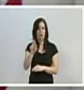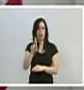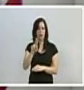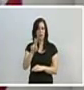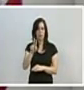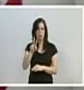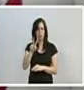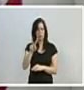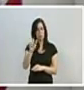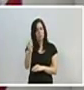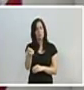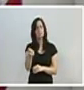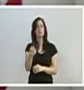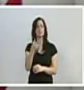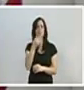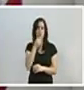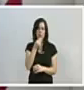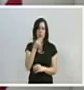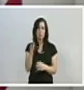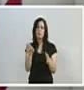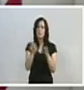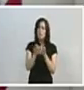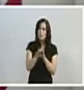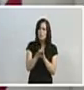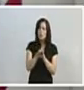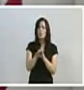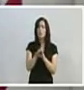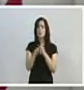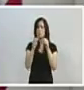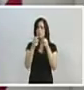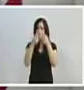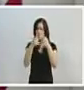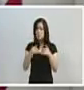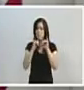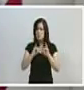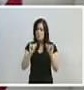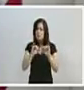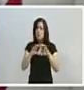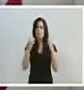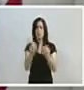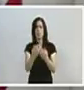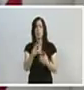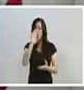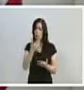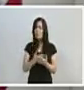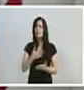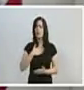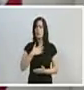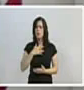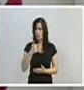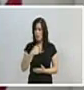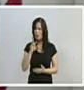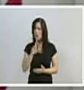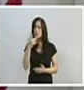Ricardo Altoff, ou Marcelo Altoff, bateu no peito e disse para a comunidade: confie em mim, me dê um voto de credibilidade que eu vou resolver